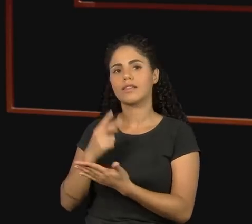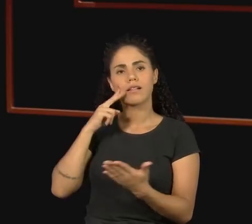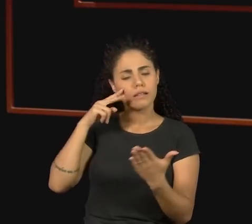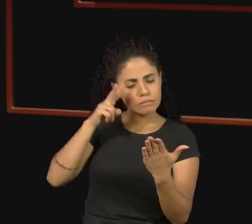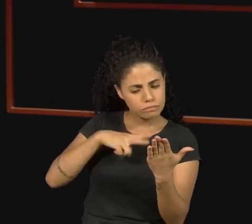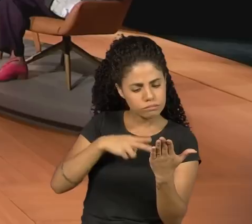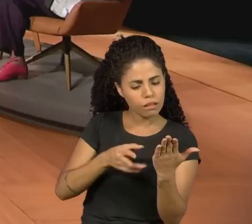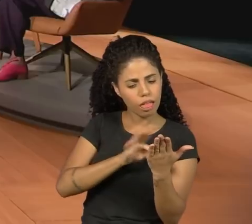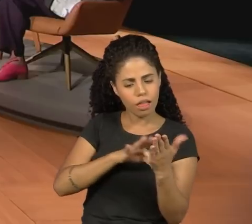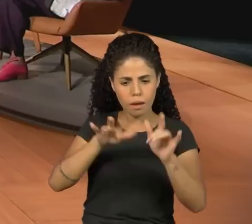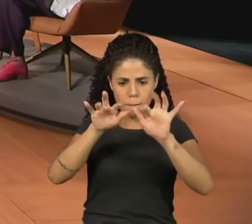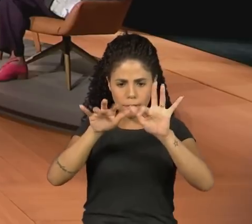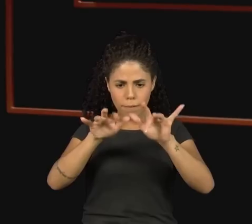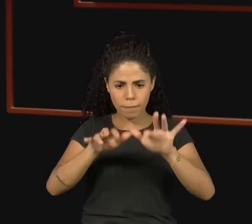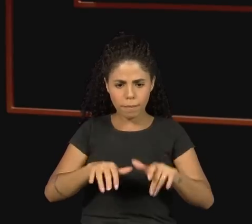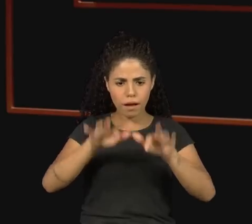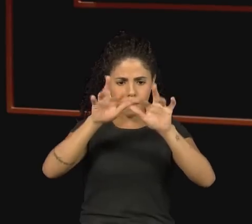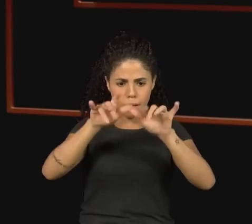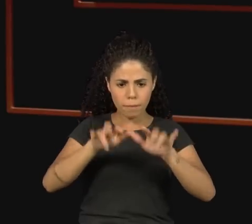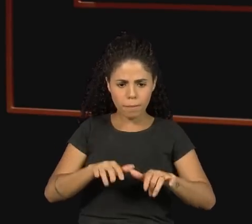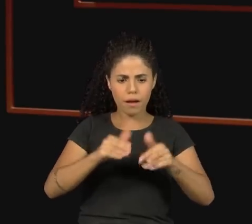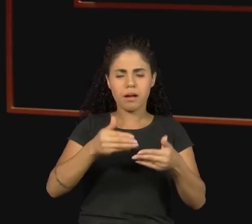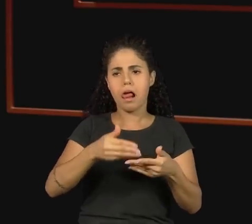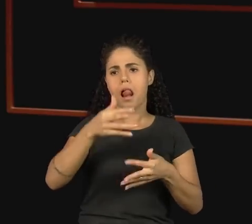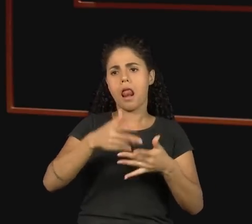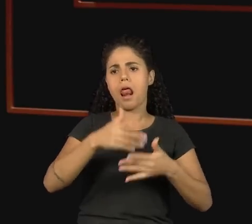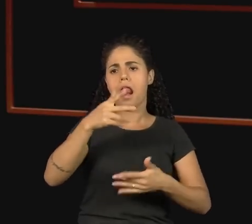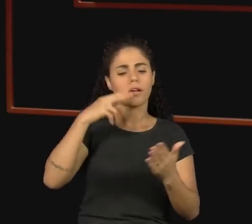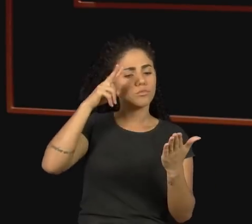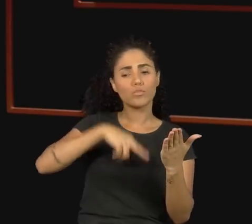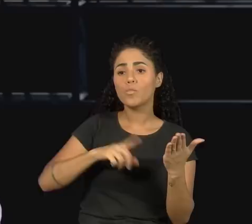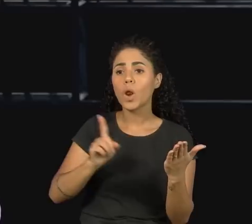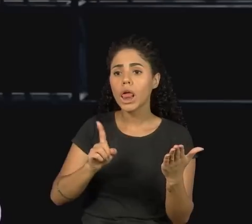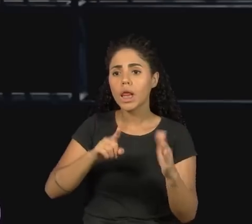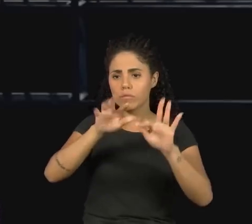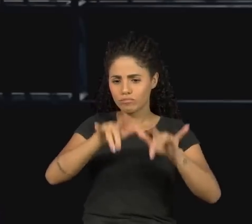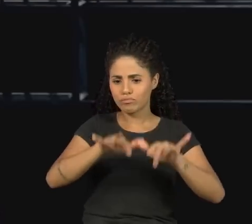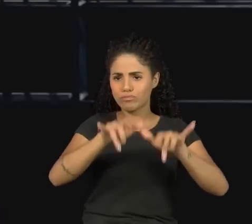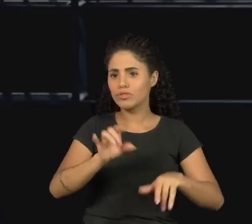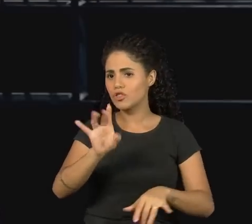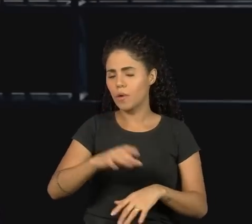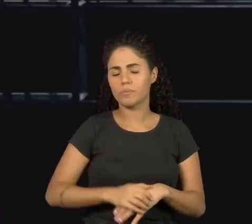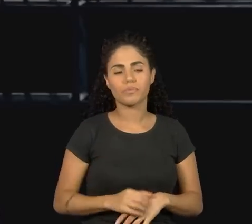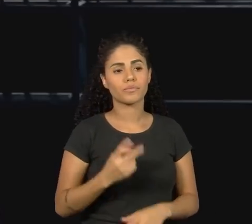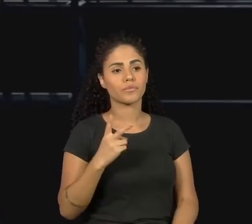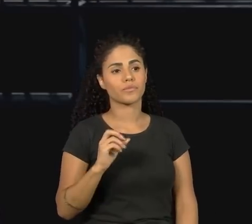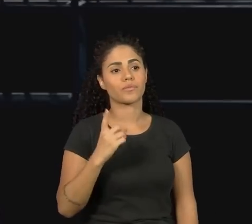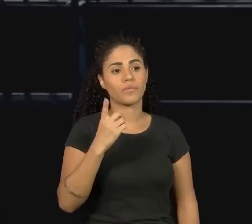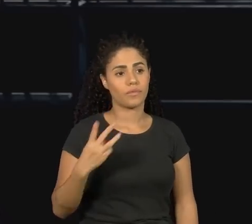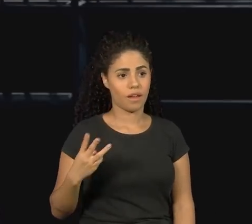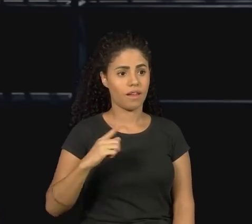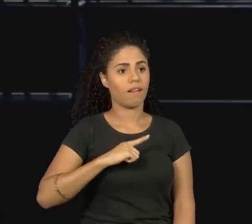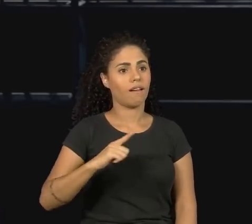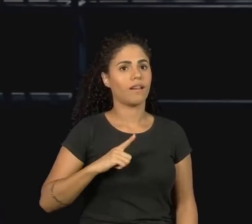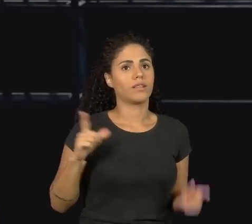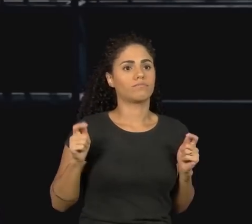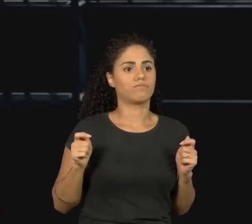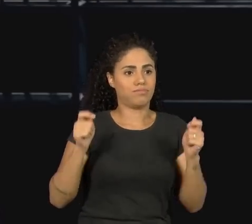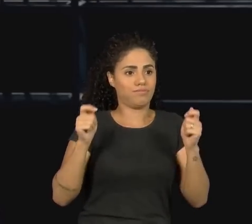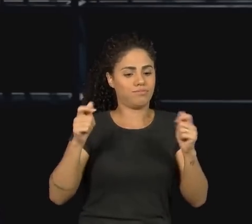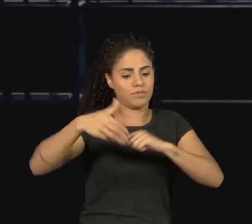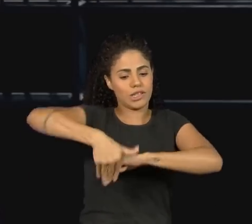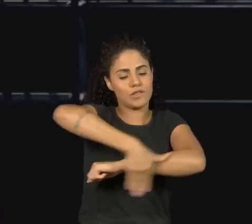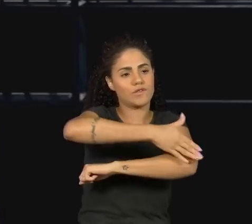Ele ia escrevendo, ele não voltava para ler. Então ele ia escrevendo. Em 2013, o ano das grandes manifestações aí de rua,